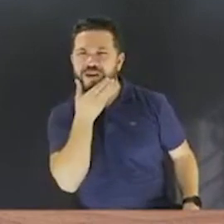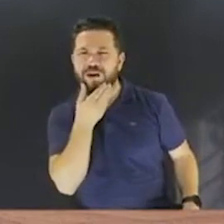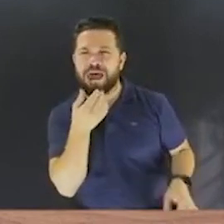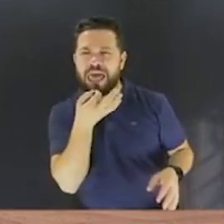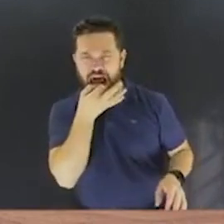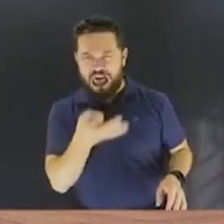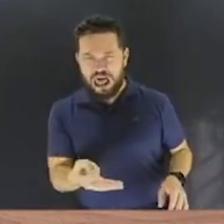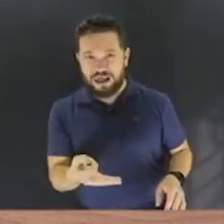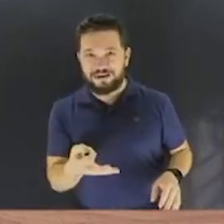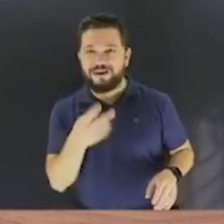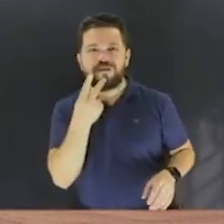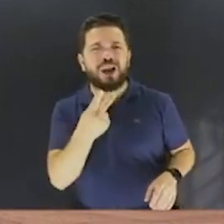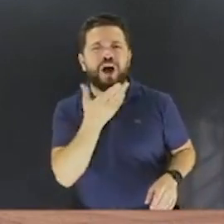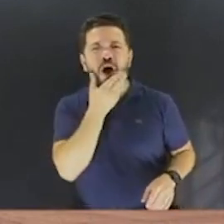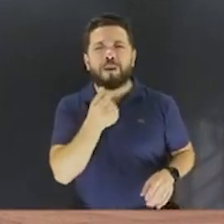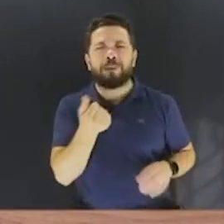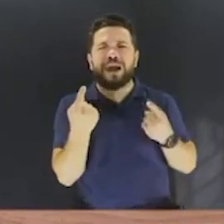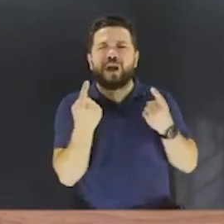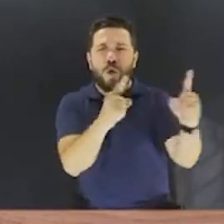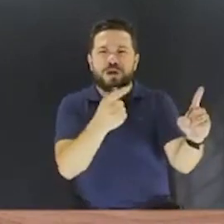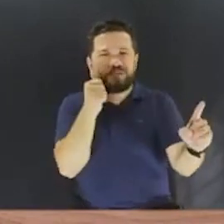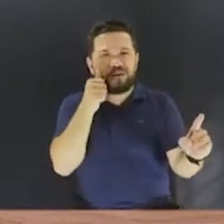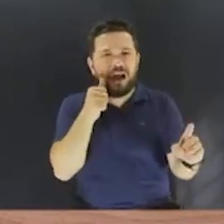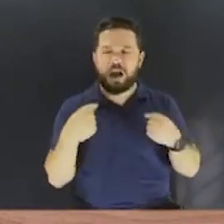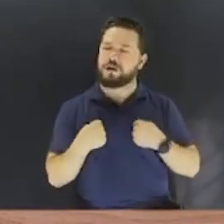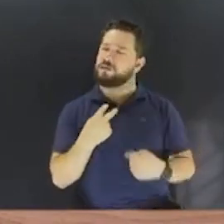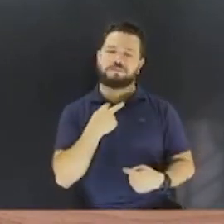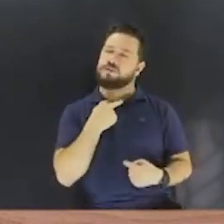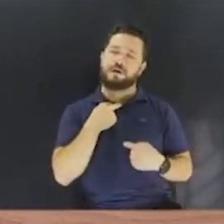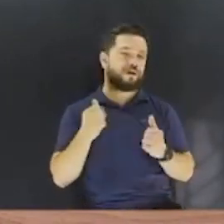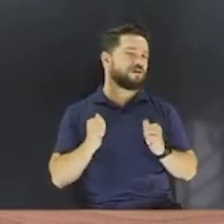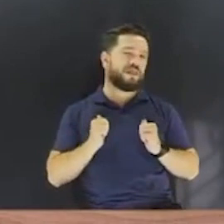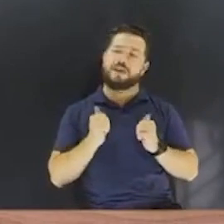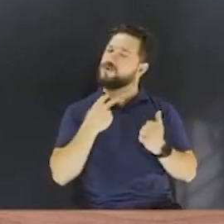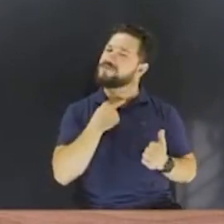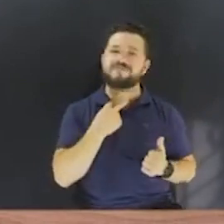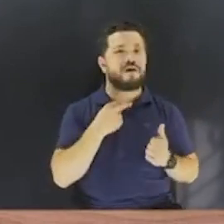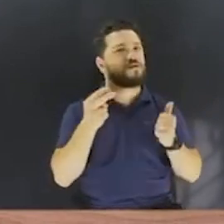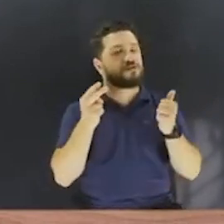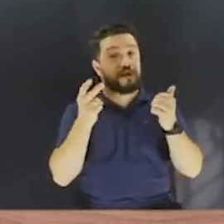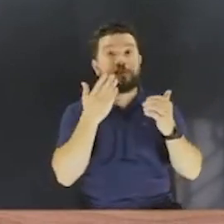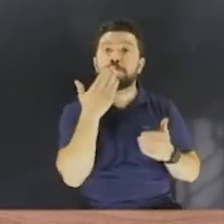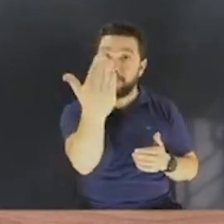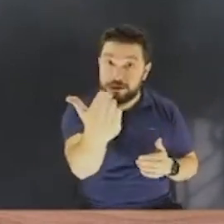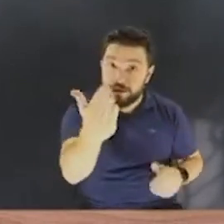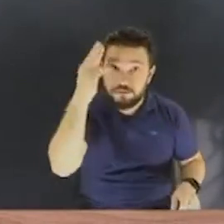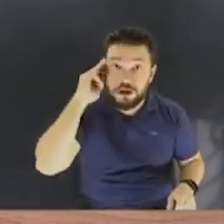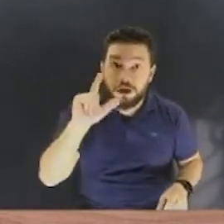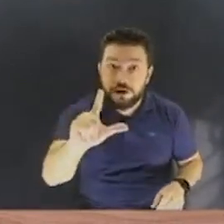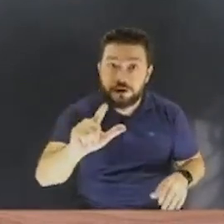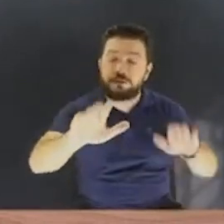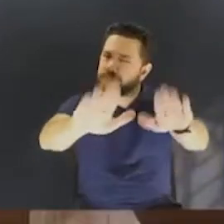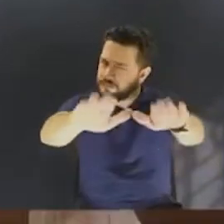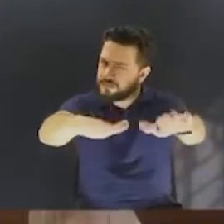Me Calar nesse ponto então para encerrar eu peço Vereadora Maria Letícia Fagundes baixe a